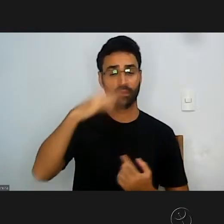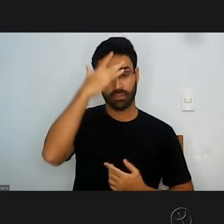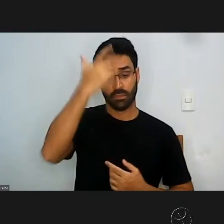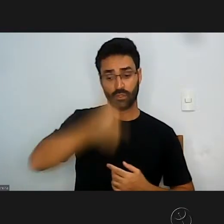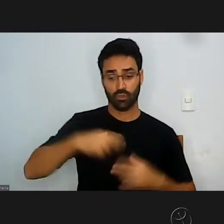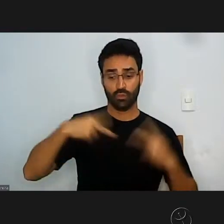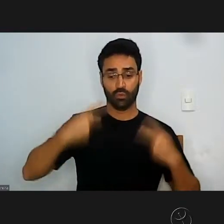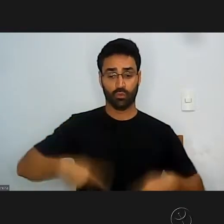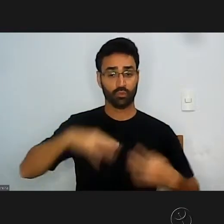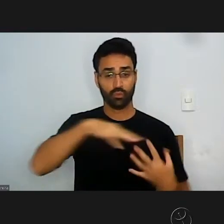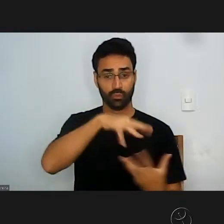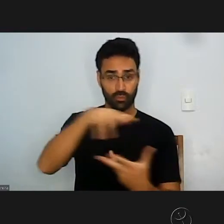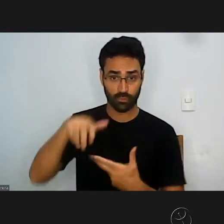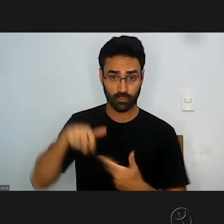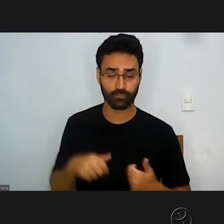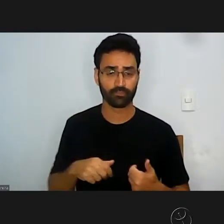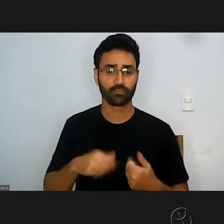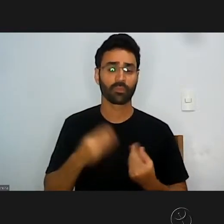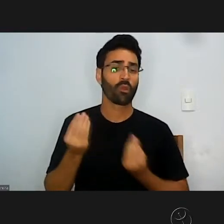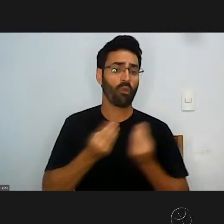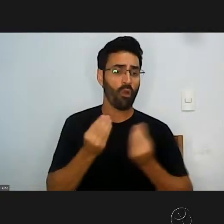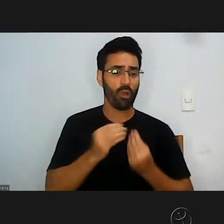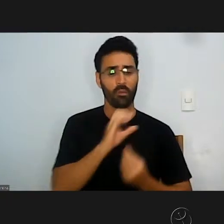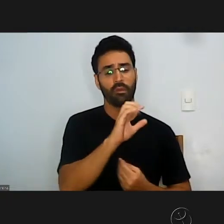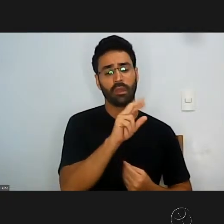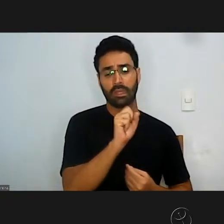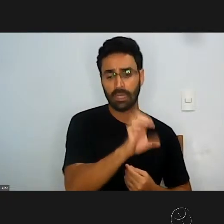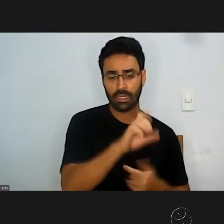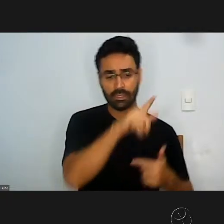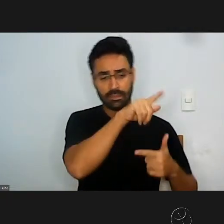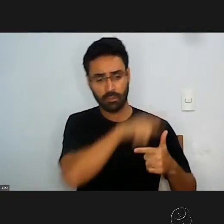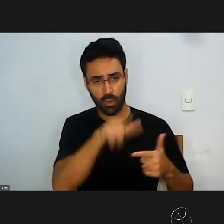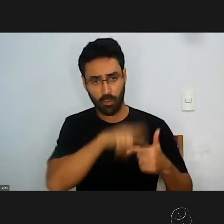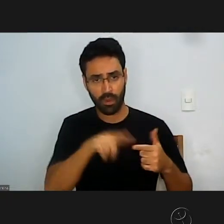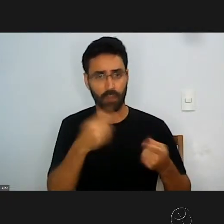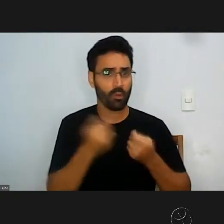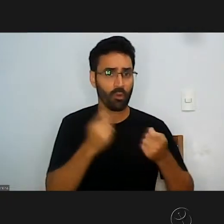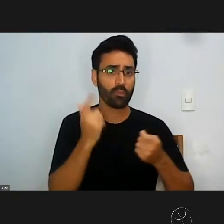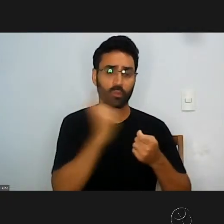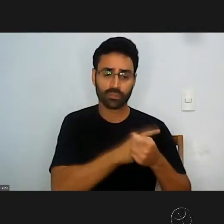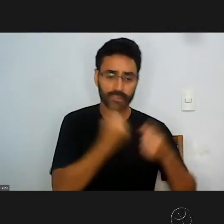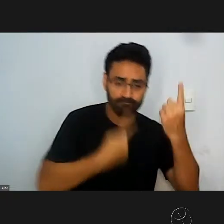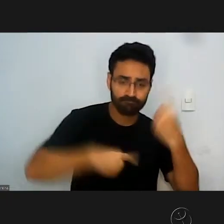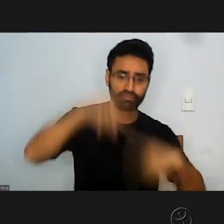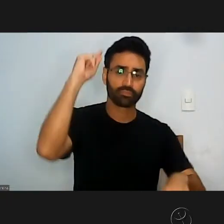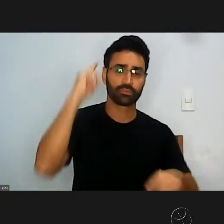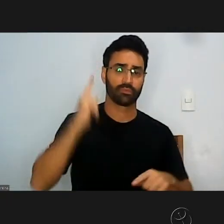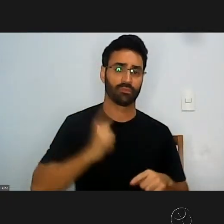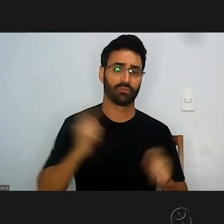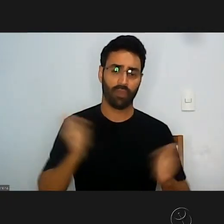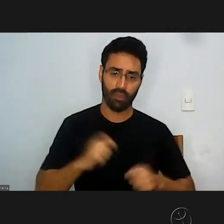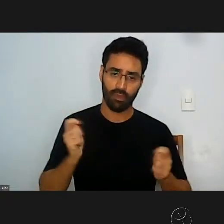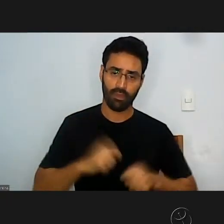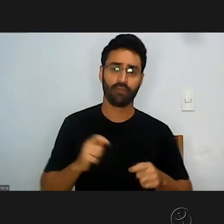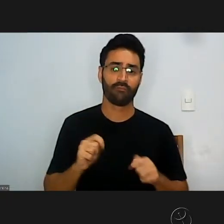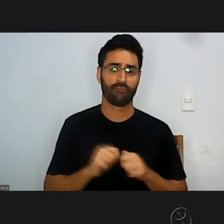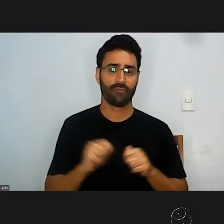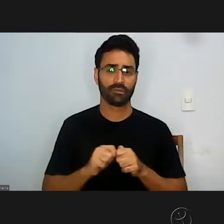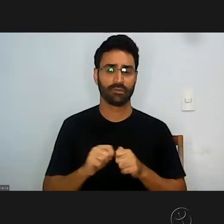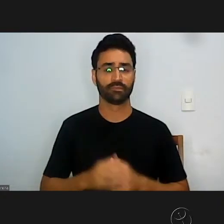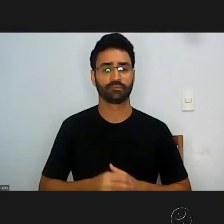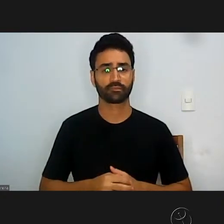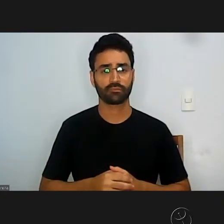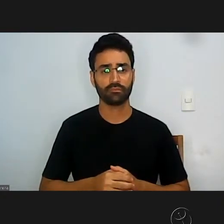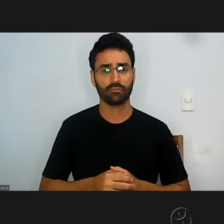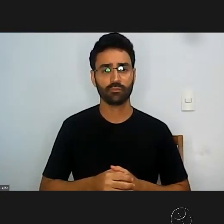Temos meios para superar as crises que a humanidade enfrenta. Os meios são viáveis.